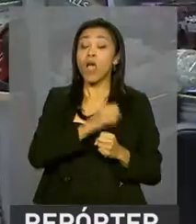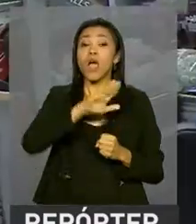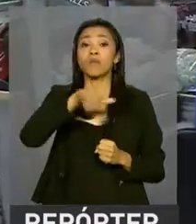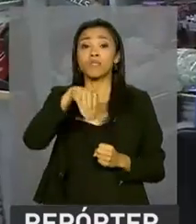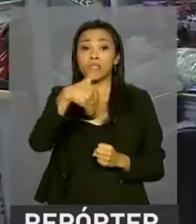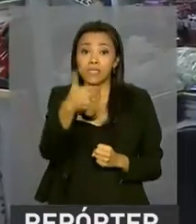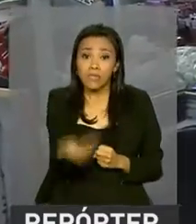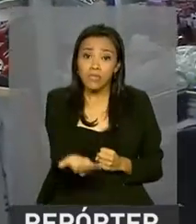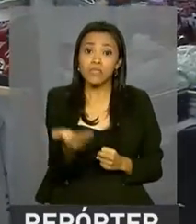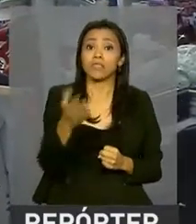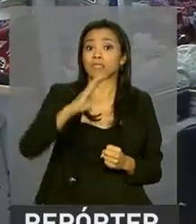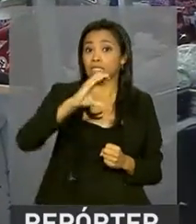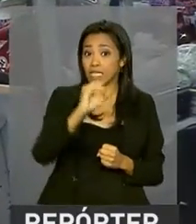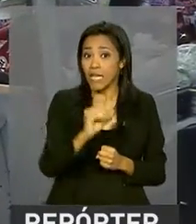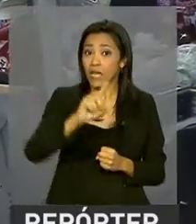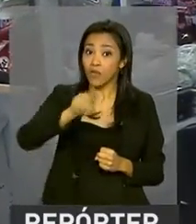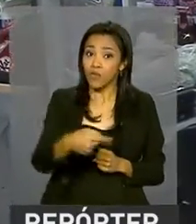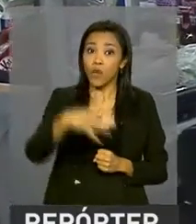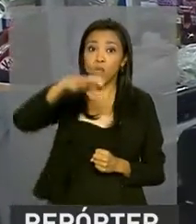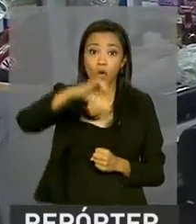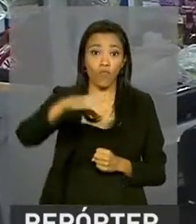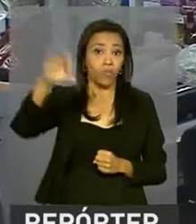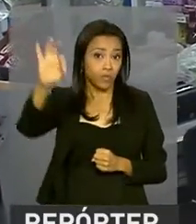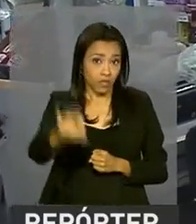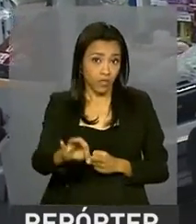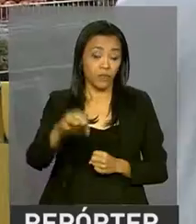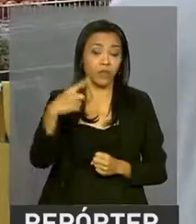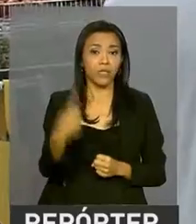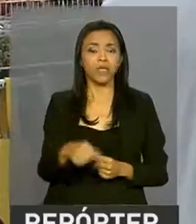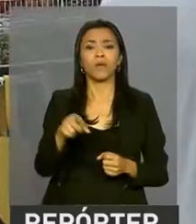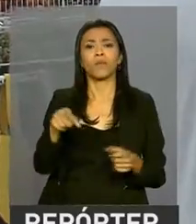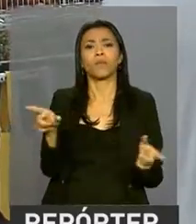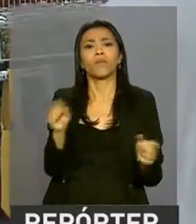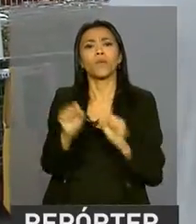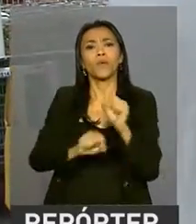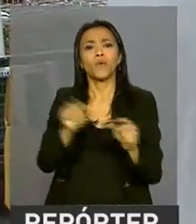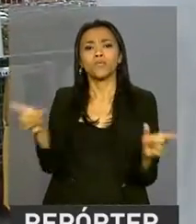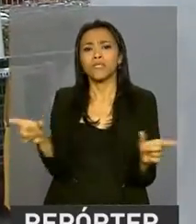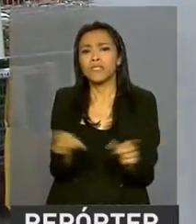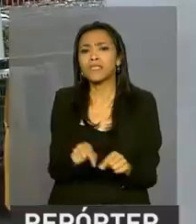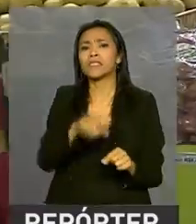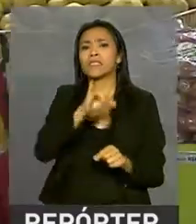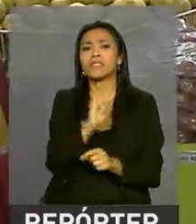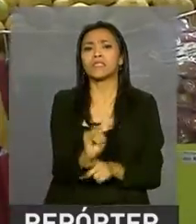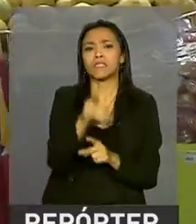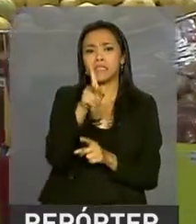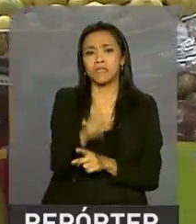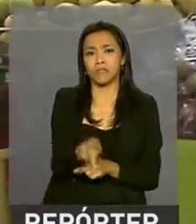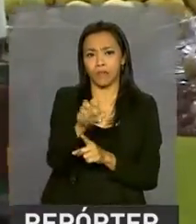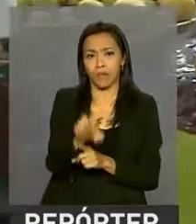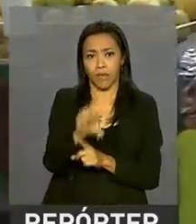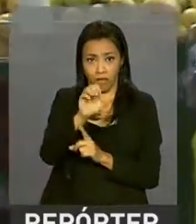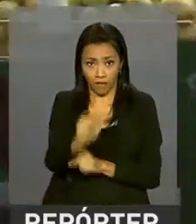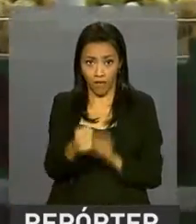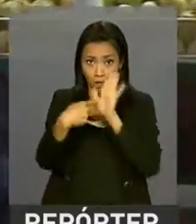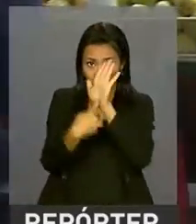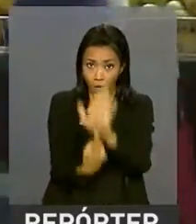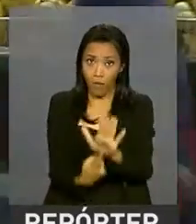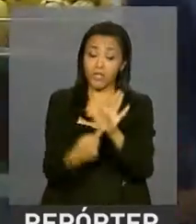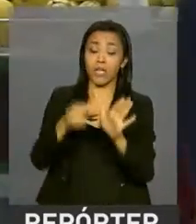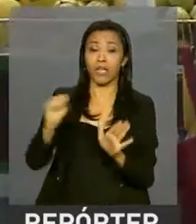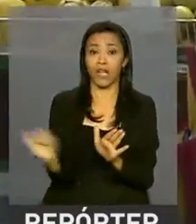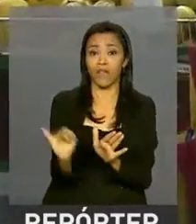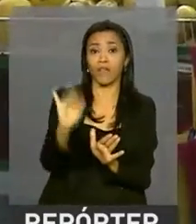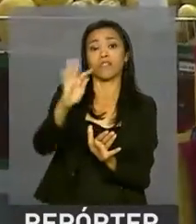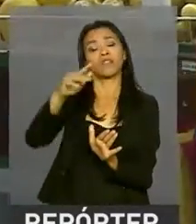0,9 por cento o instituto de pesquisa econômica aplicada ipea apresentou um estudo que mostra que a inflação deve